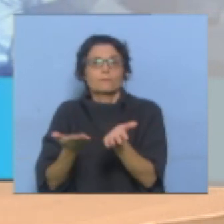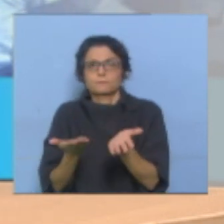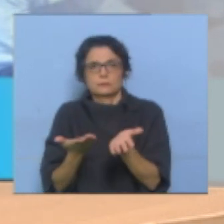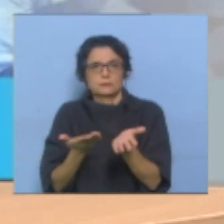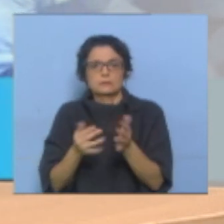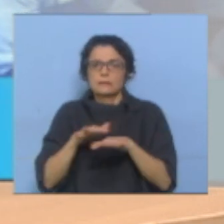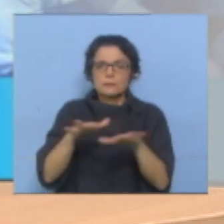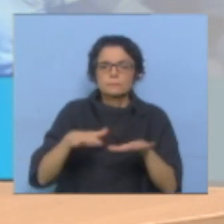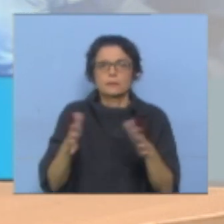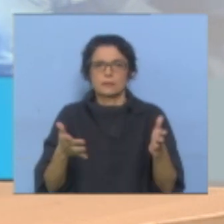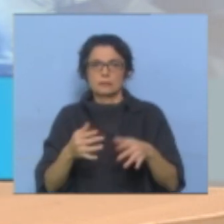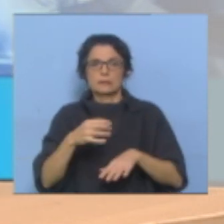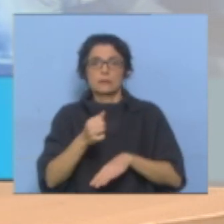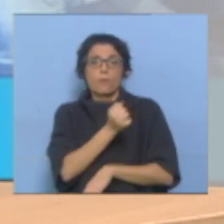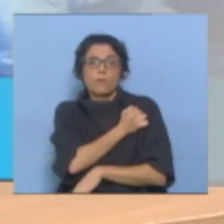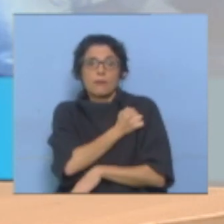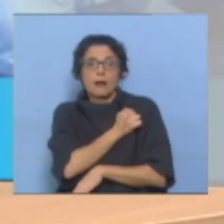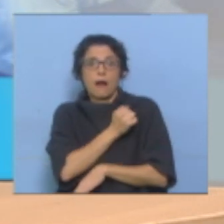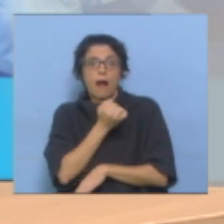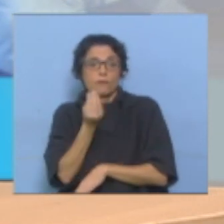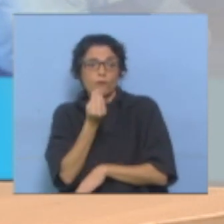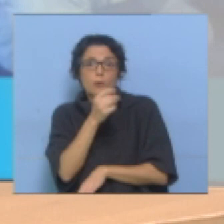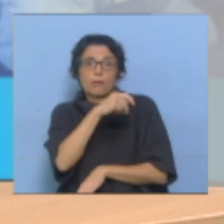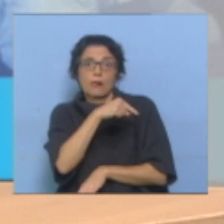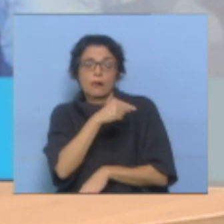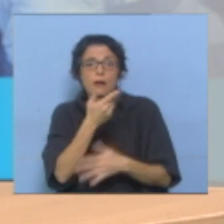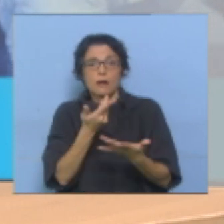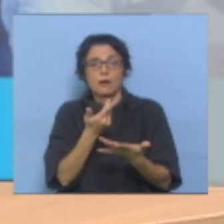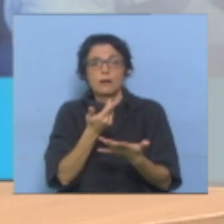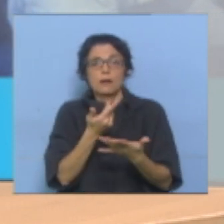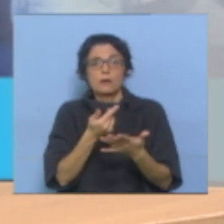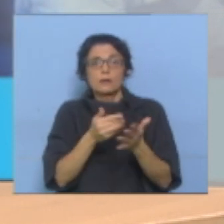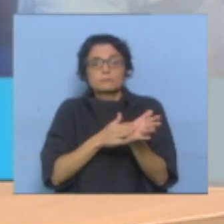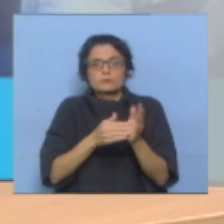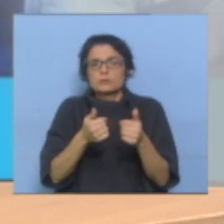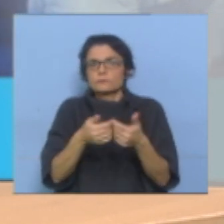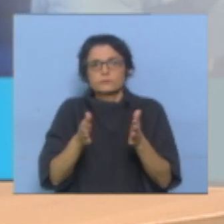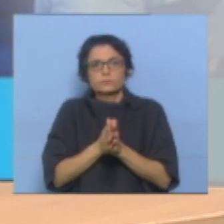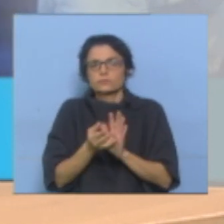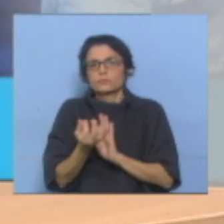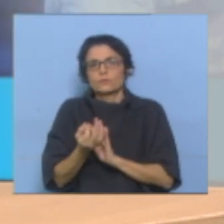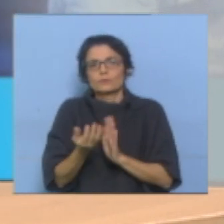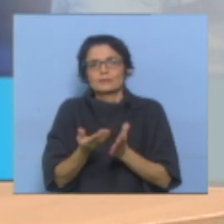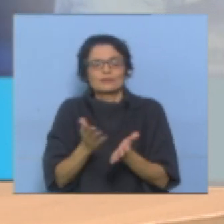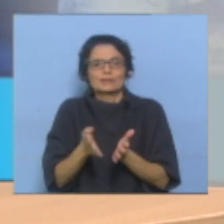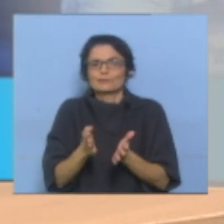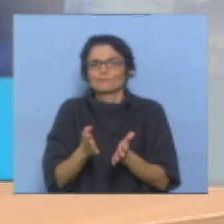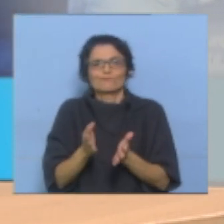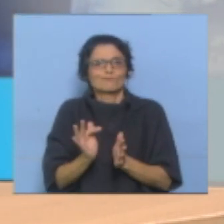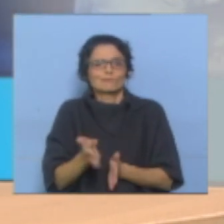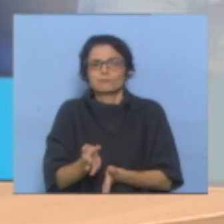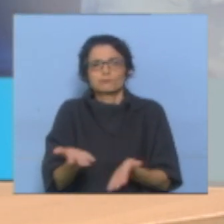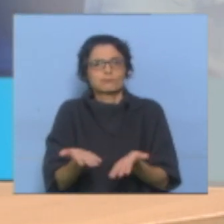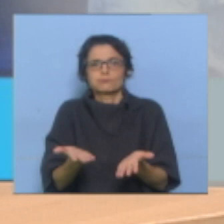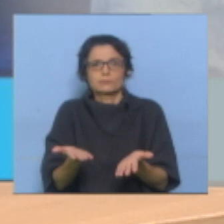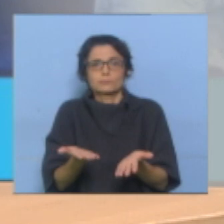praia, seja na casa onde os jovens estiveram, tinha sido ou contaminada ou desaparecida. Isso